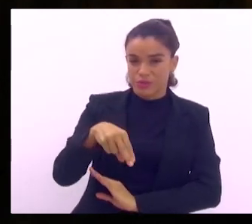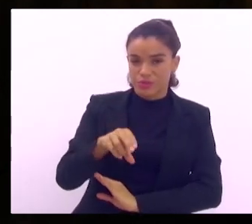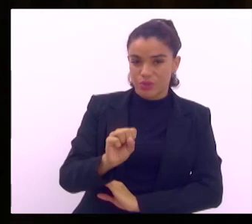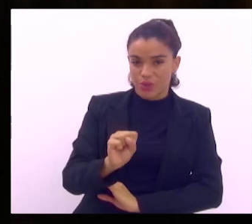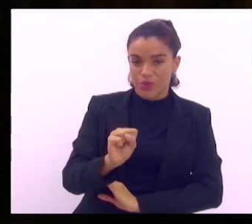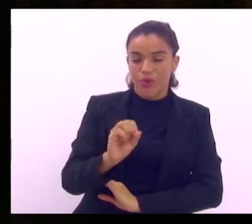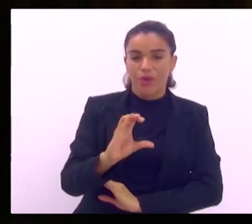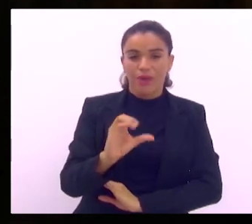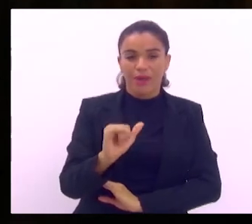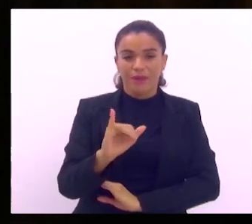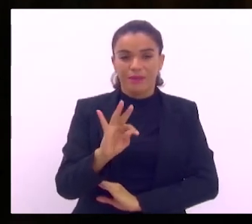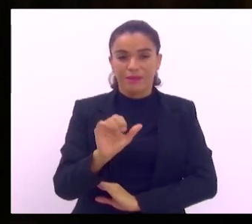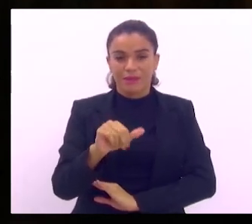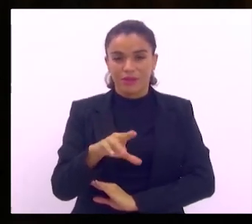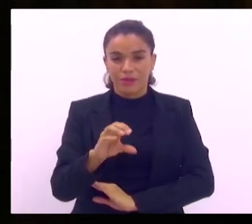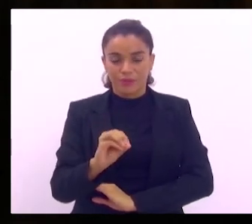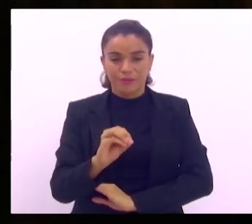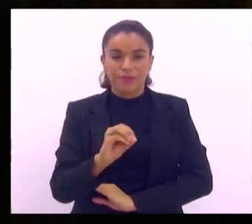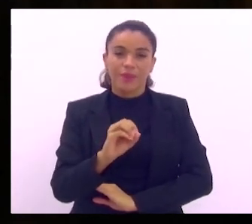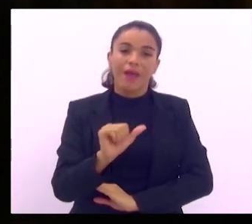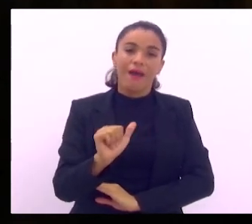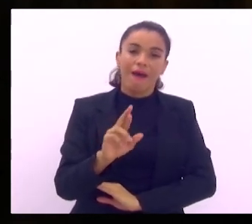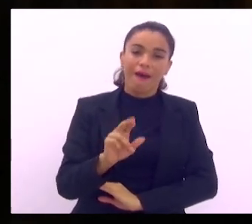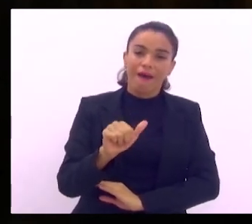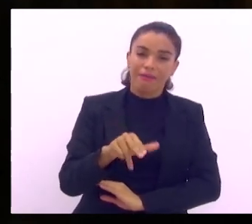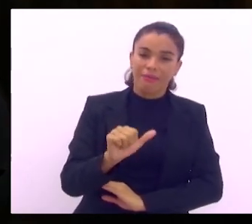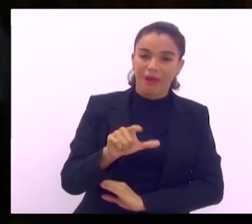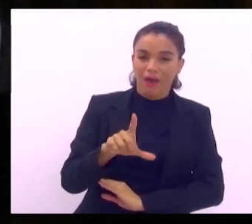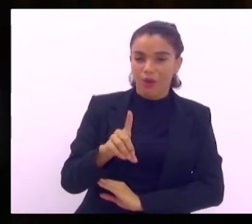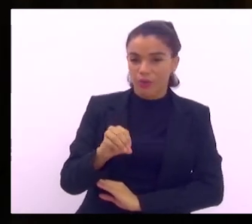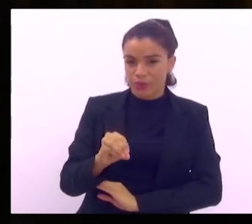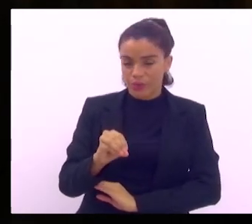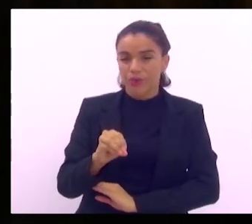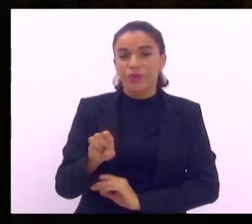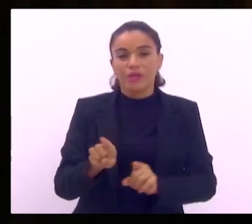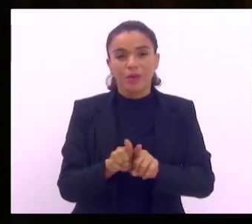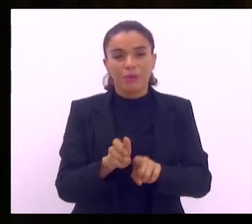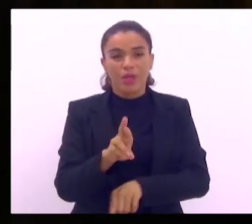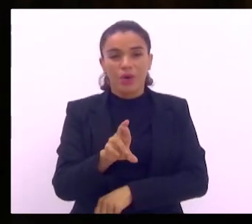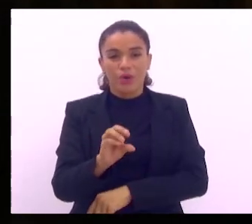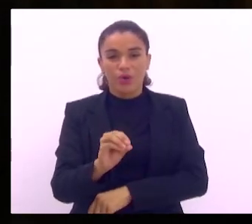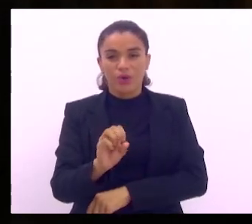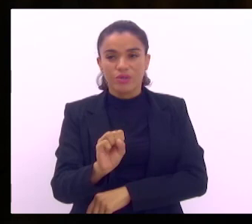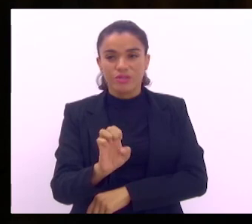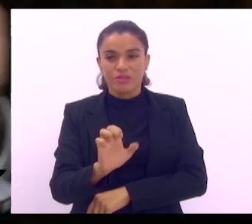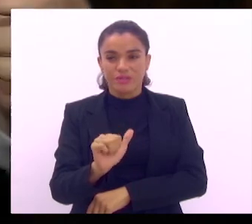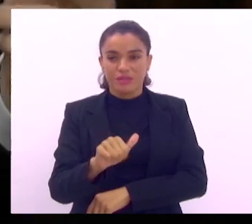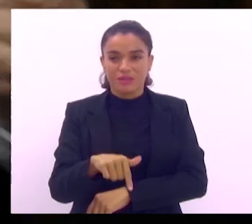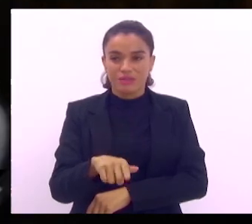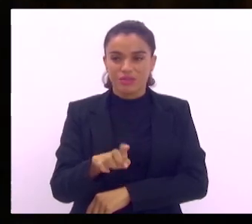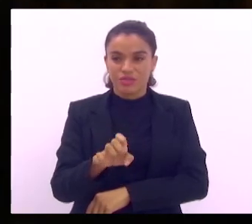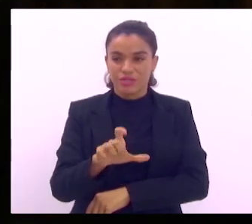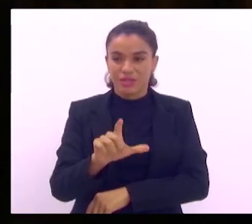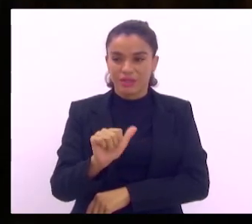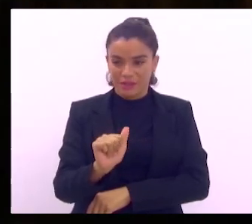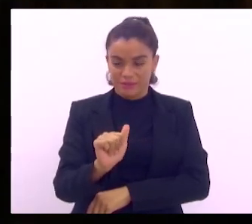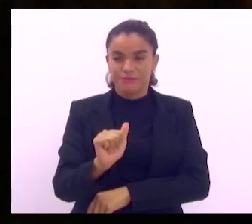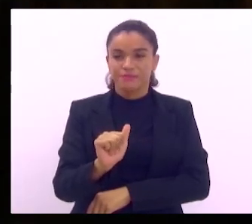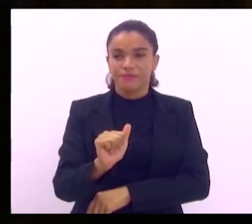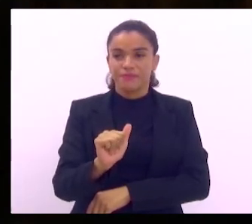nós temos Arnaldo Oliveira com 1 medalha olímpica, e nós temos Rosângela dos Santos, que até a